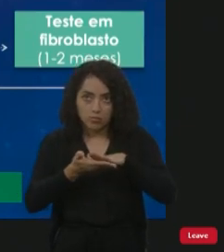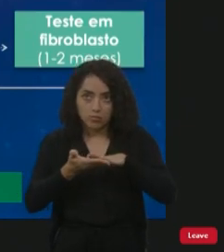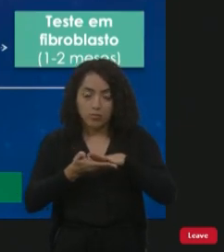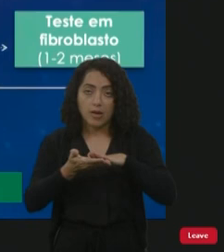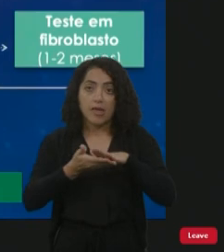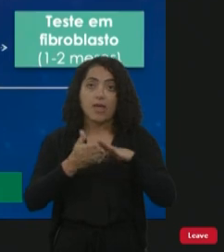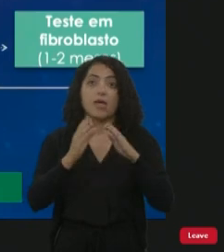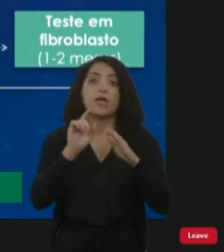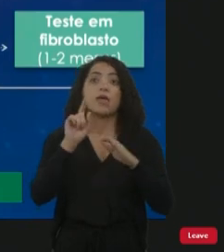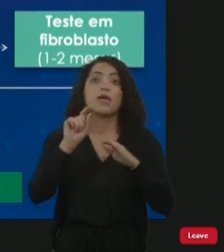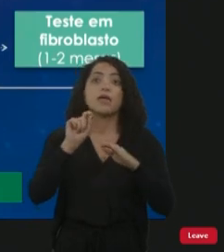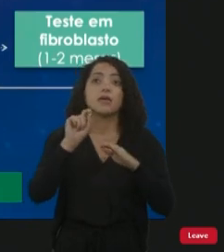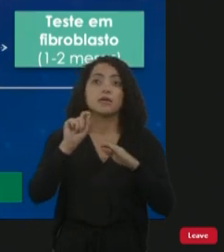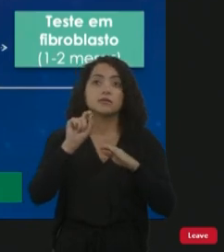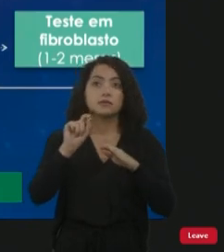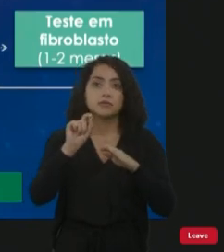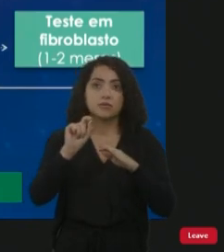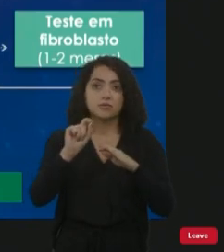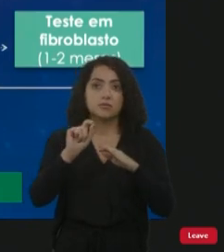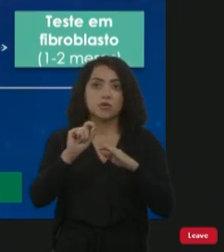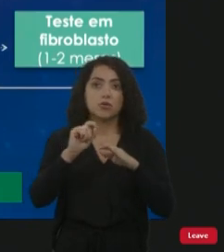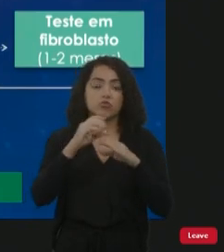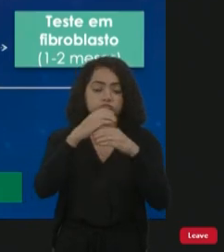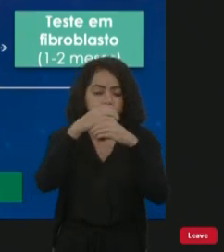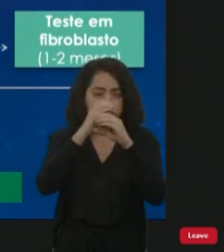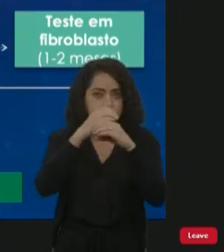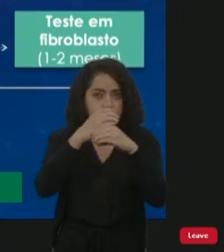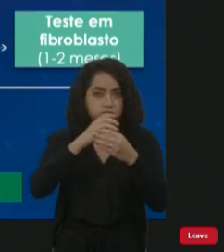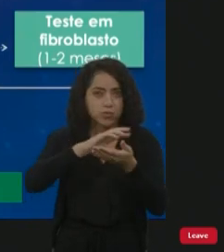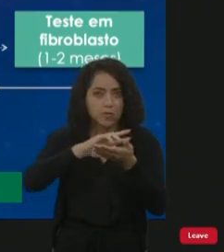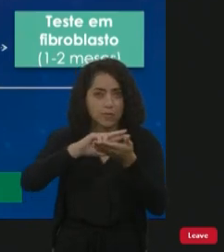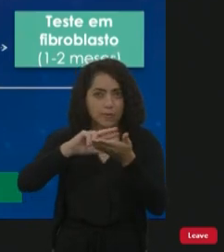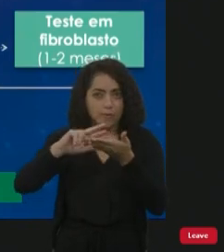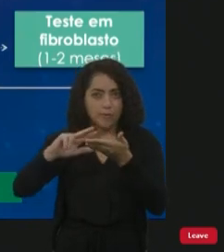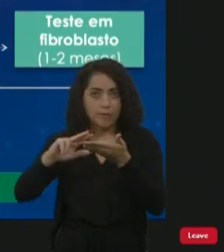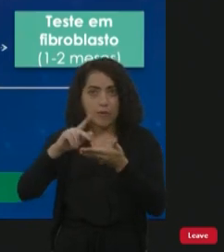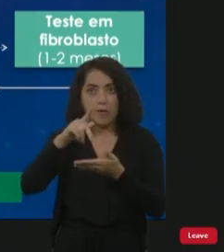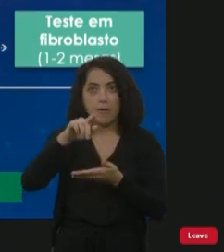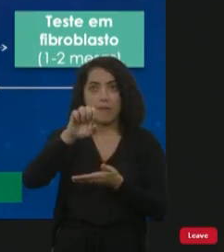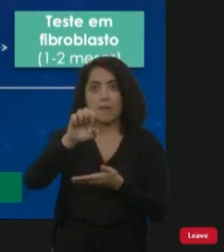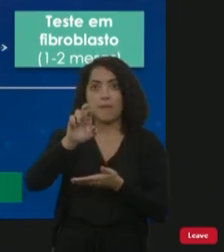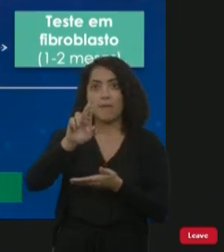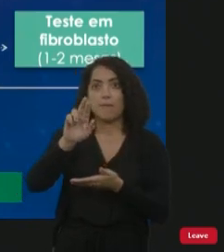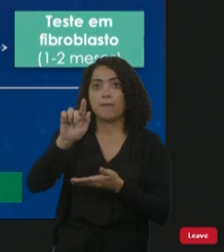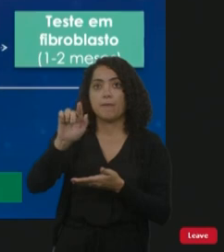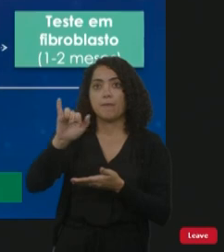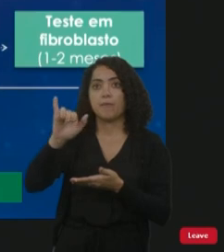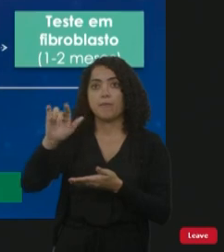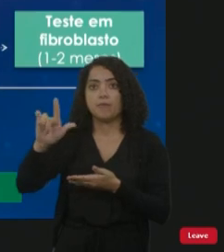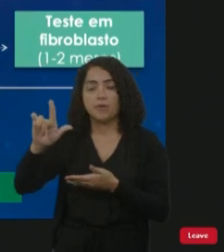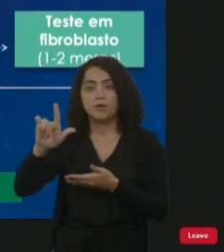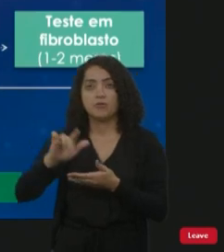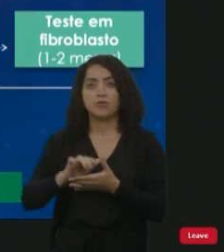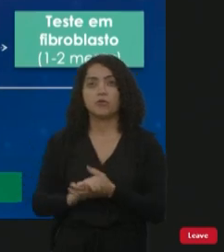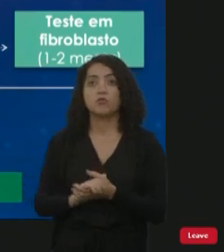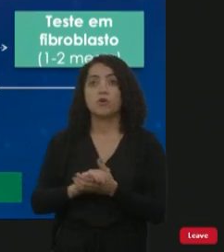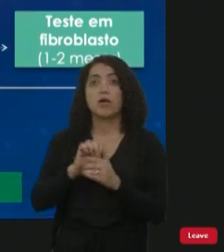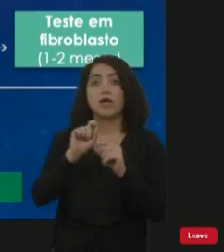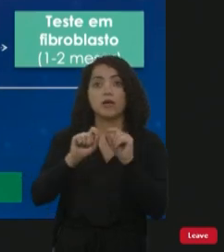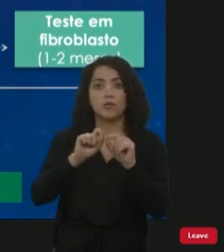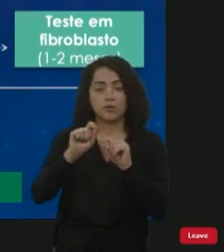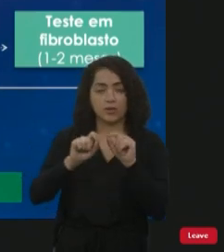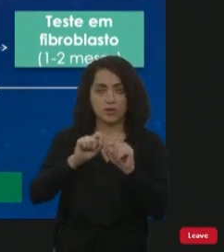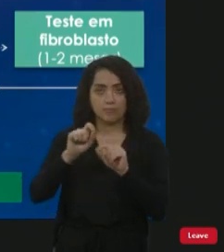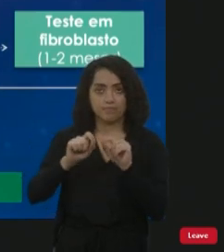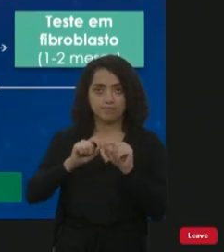a gente engloba uma série de exames, na verdade, a gente chama de perfil tandem, né, são exames